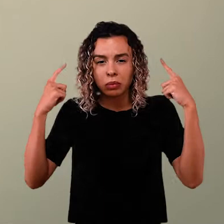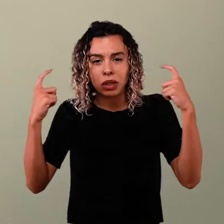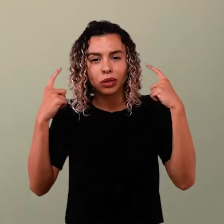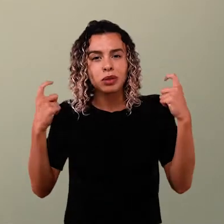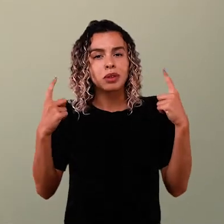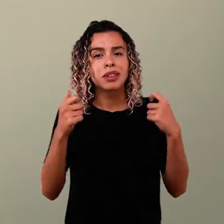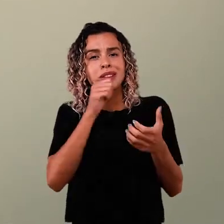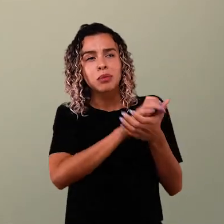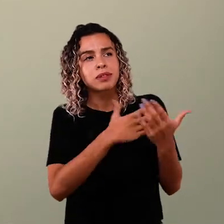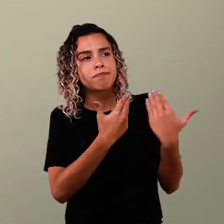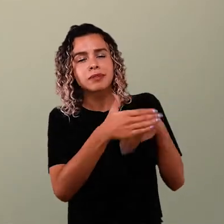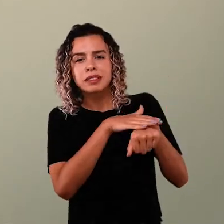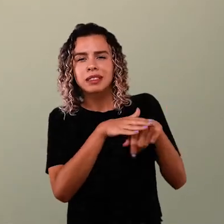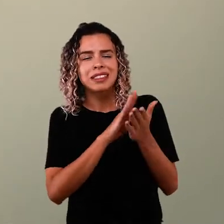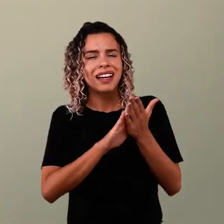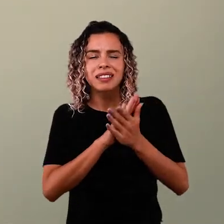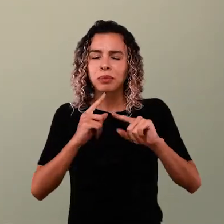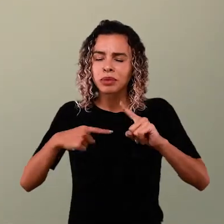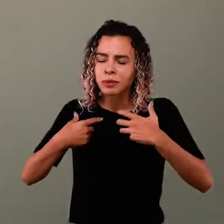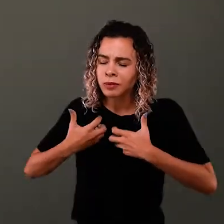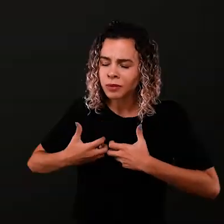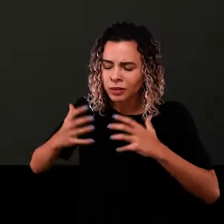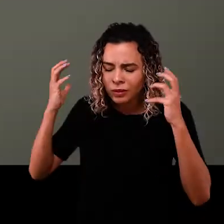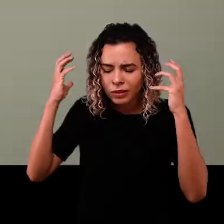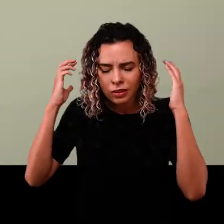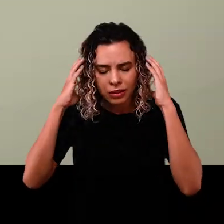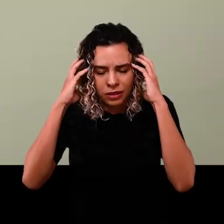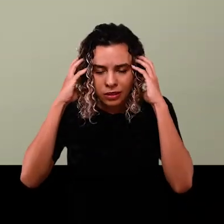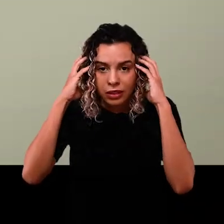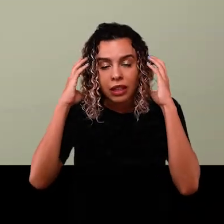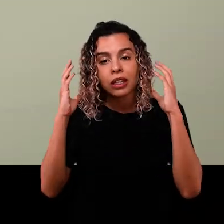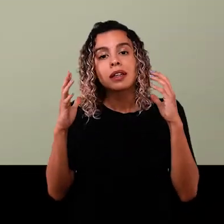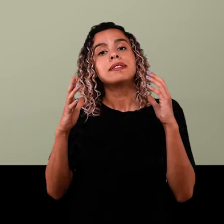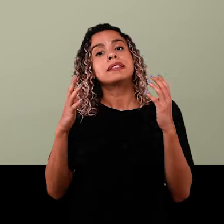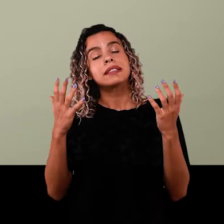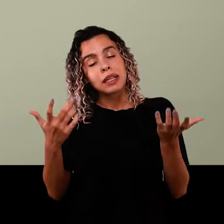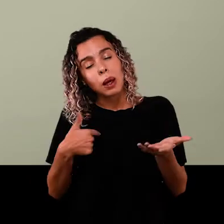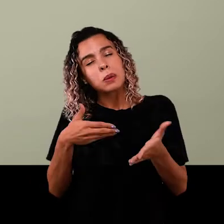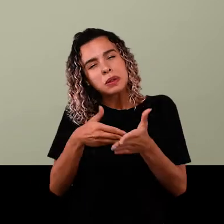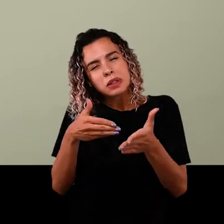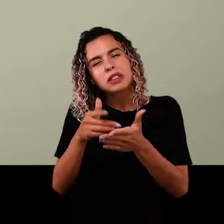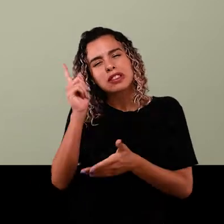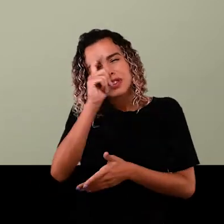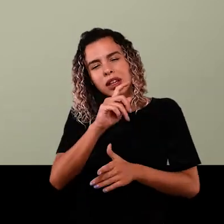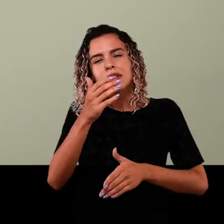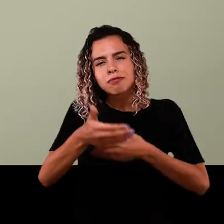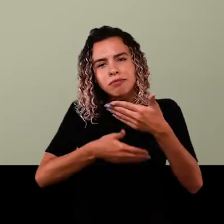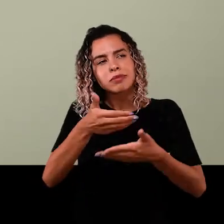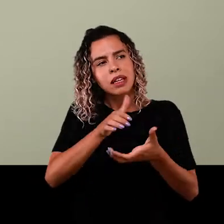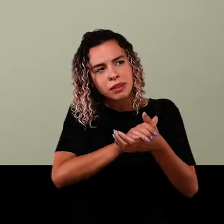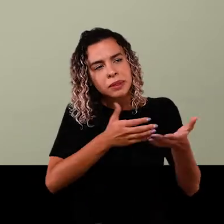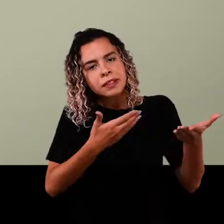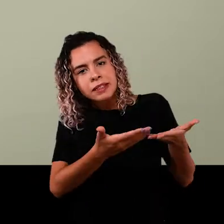não conseguia interagir com minha esposa porque realmente eu estava muito cansado. E mesmo com as dificuldades que eu tinha, consegui ir